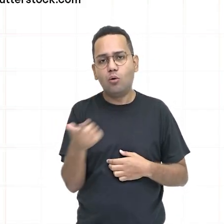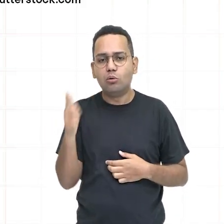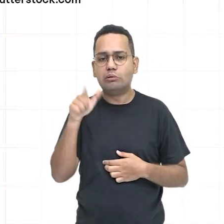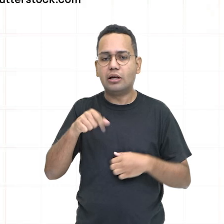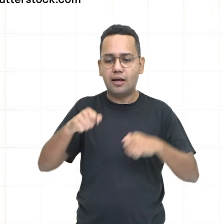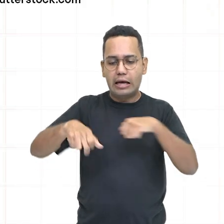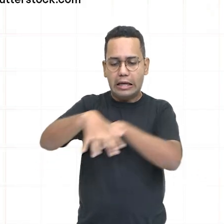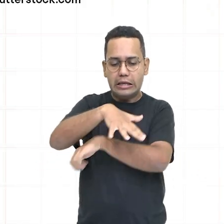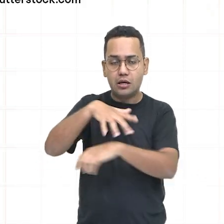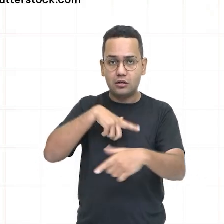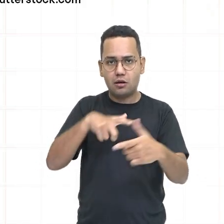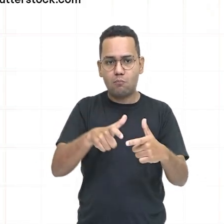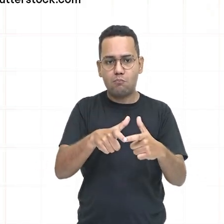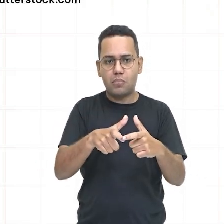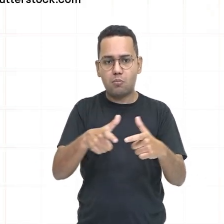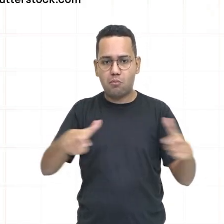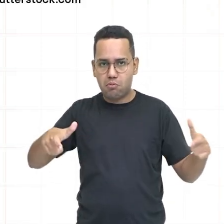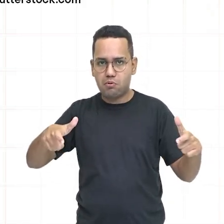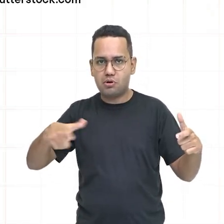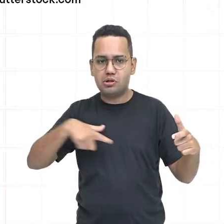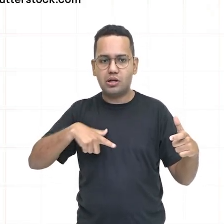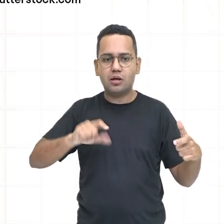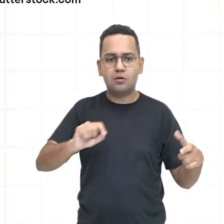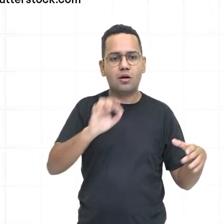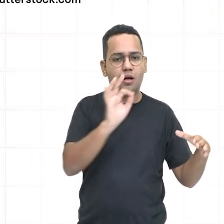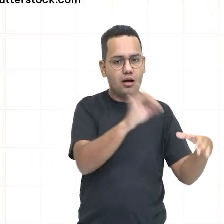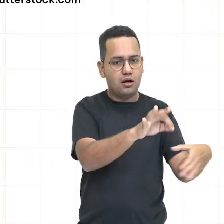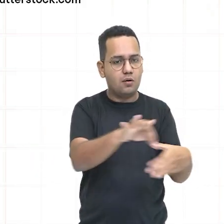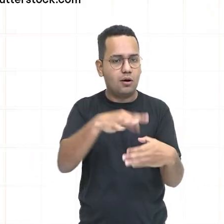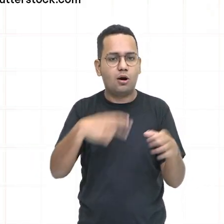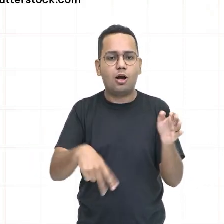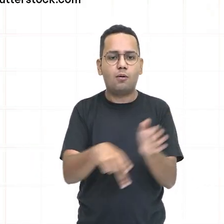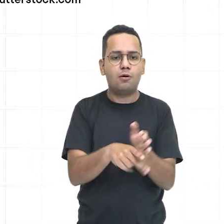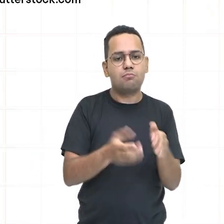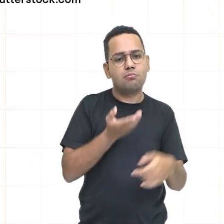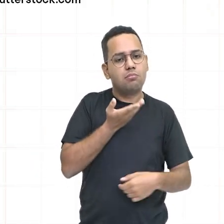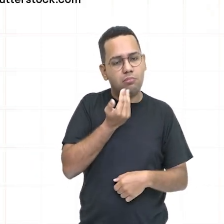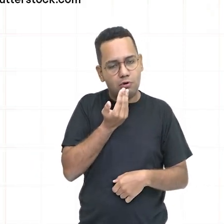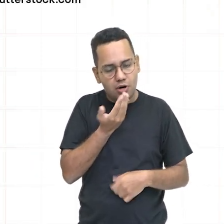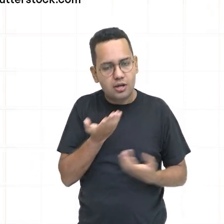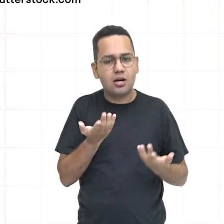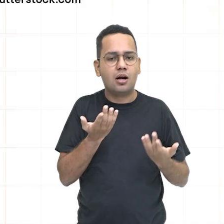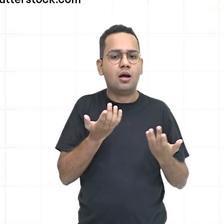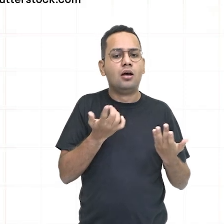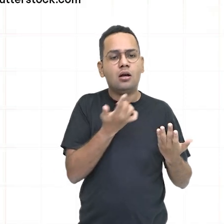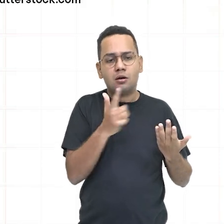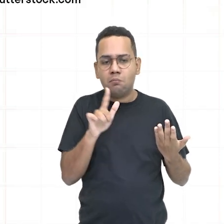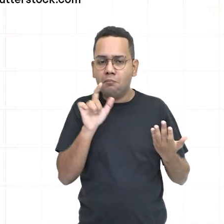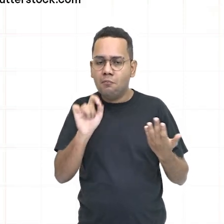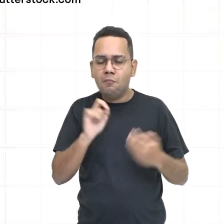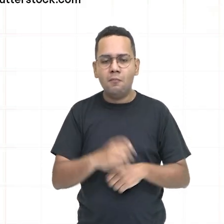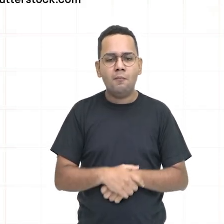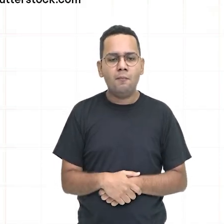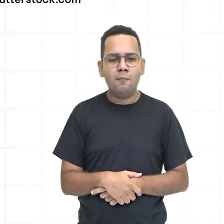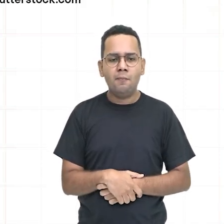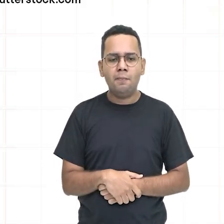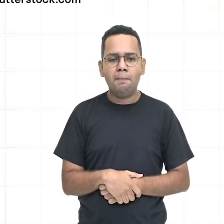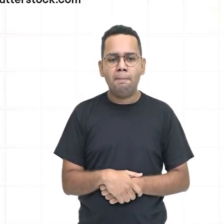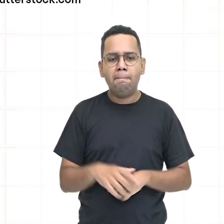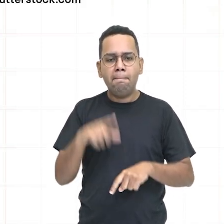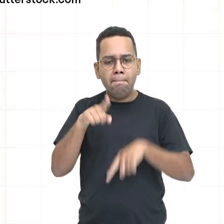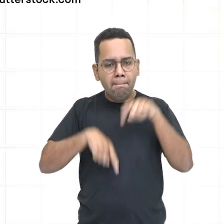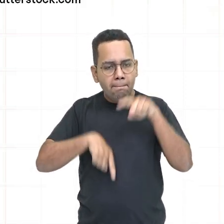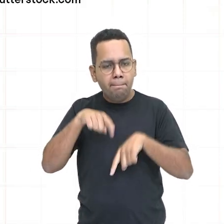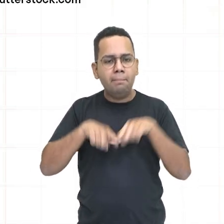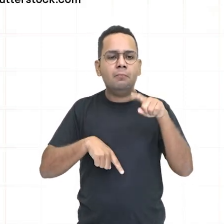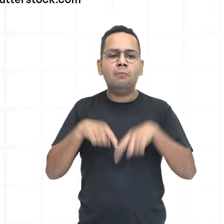agricultura de subsistência e produtos destinados à exportação são aqueles ali coletados,